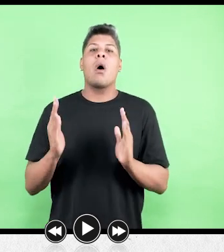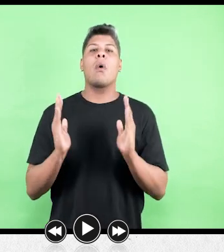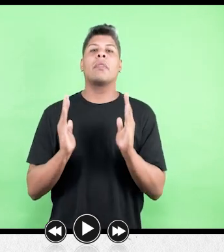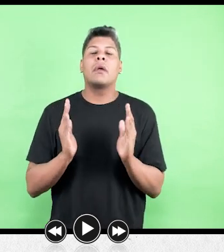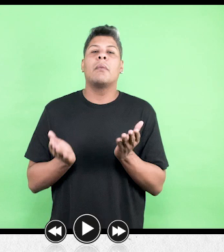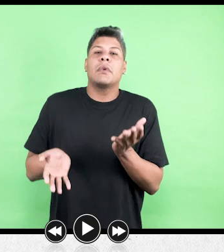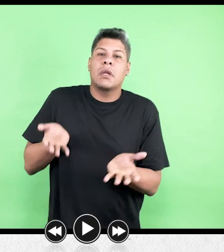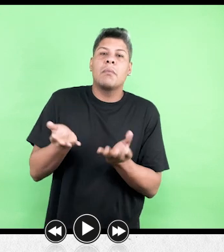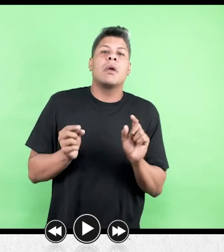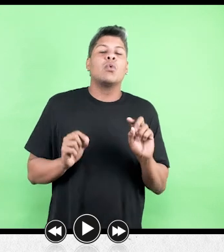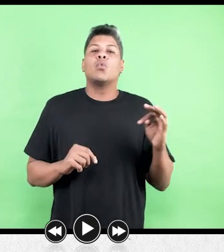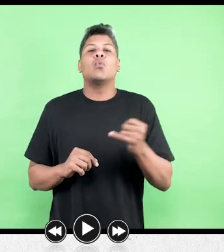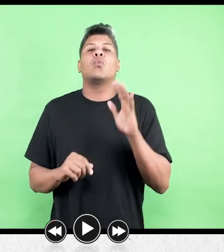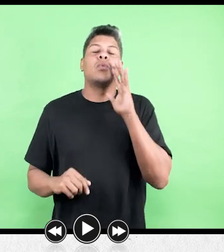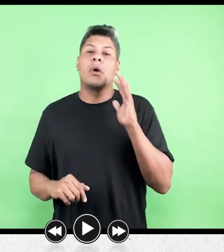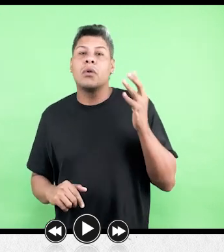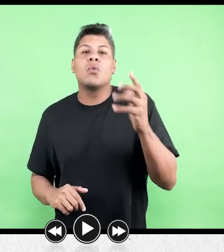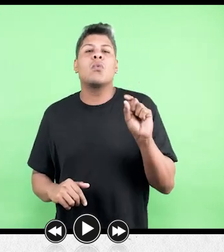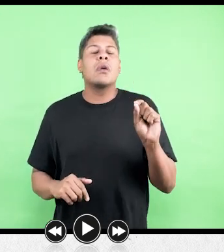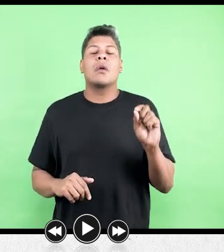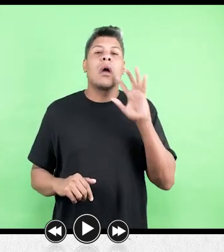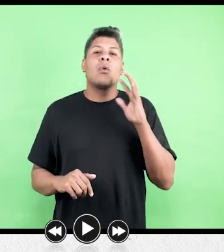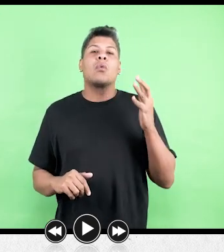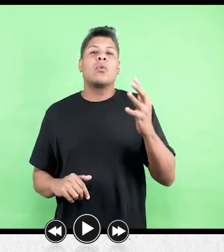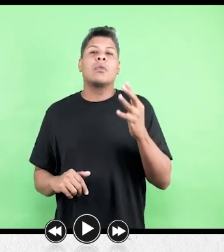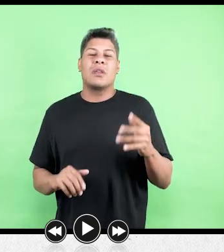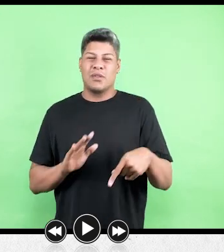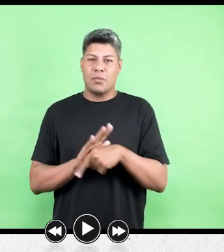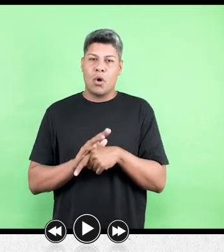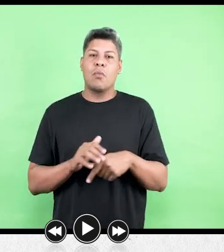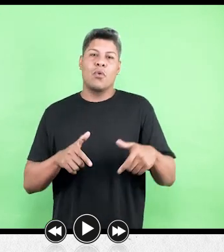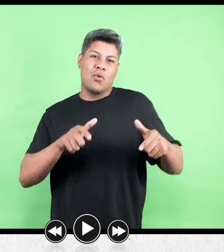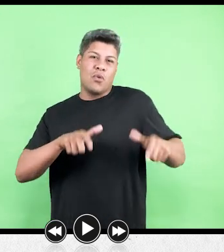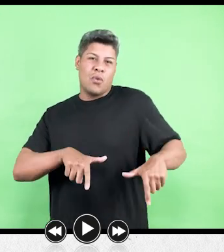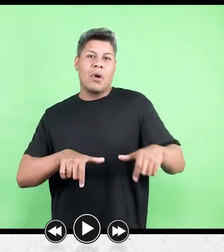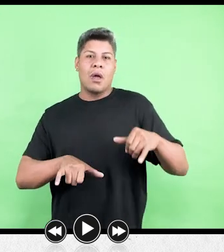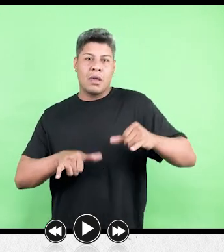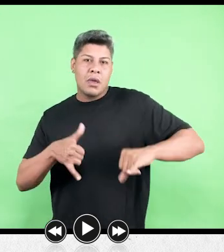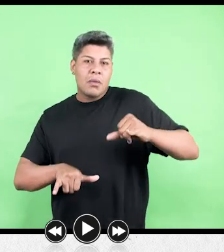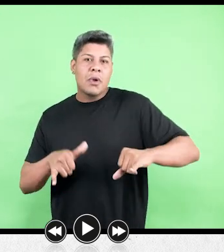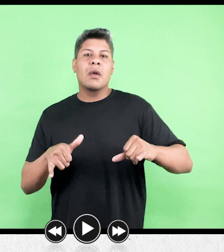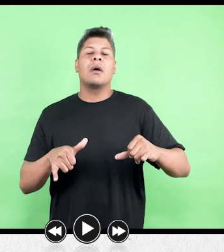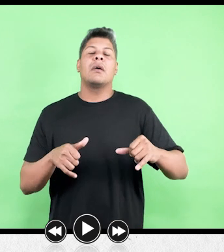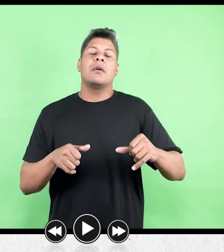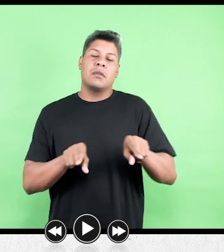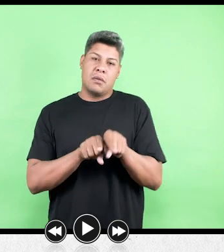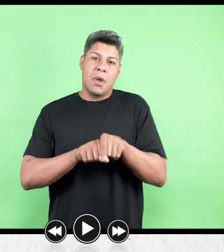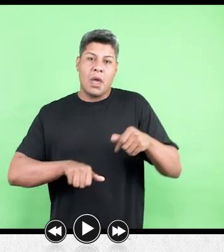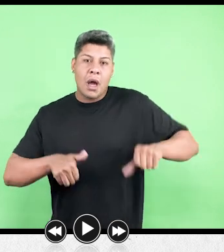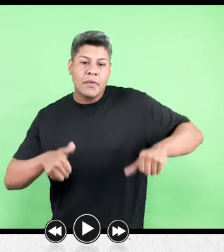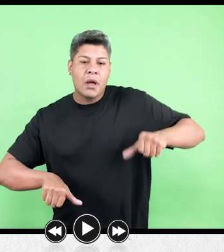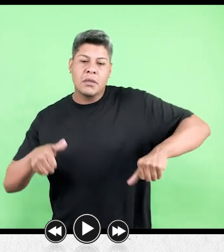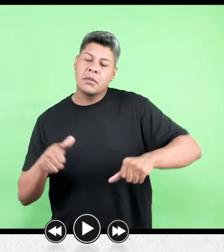acontecendo, o que acontece na casa de química, né, e no próprio laboratório de análises. Na parte da adução também é importante a